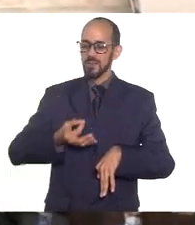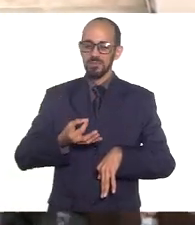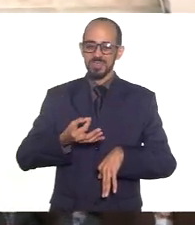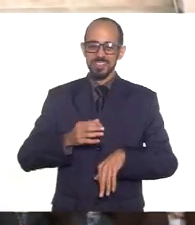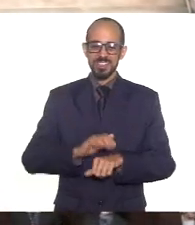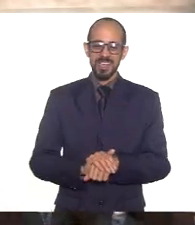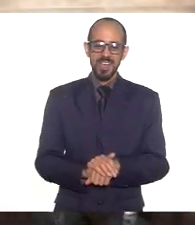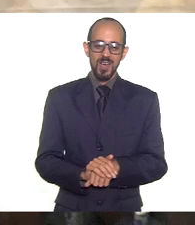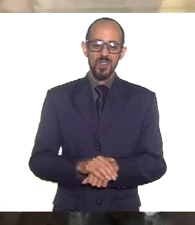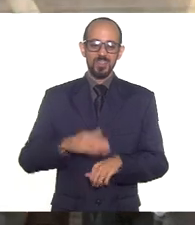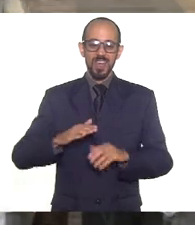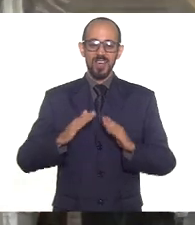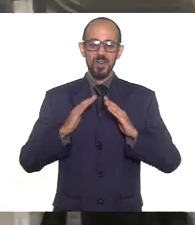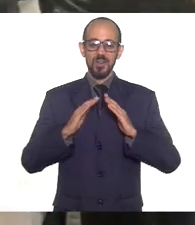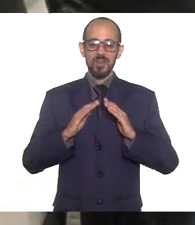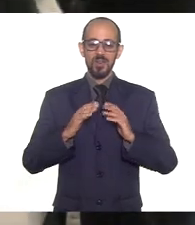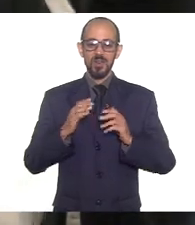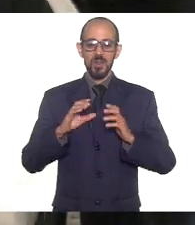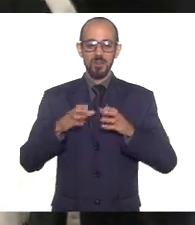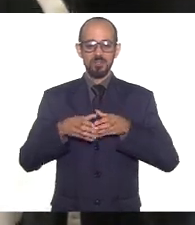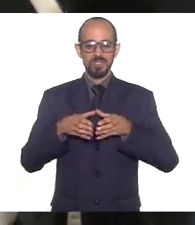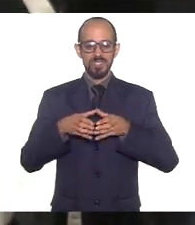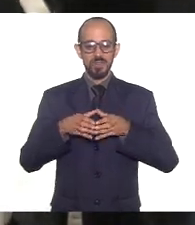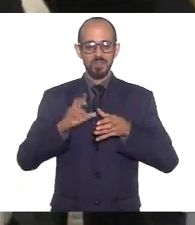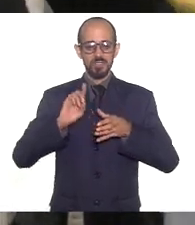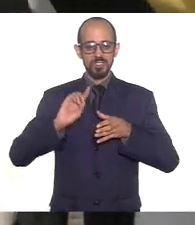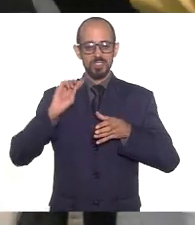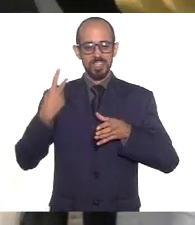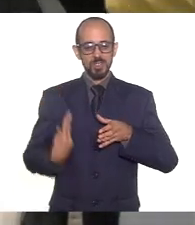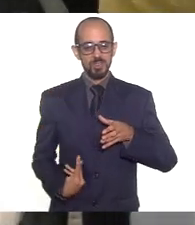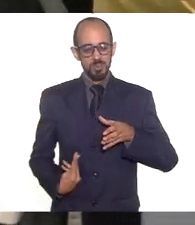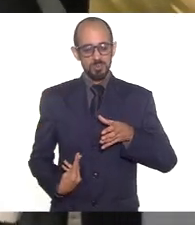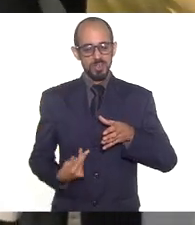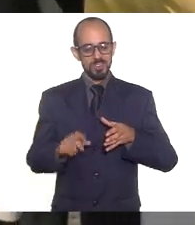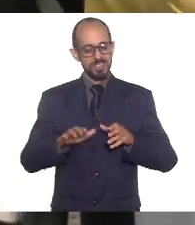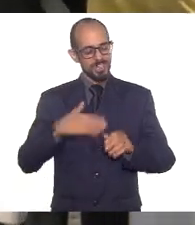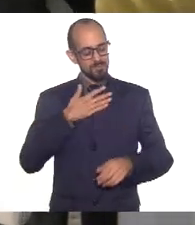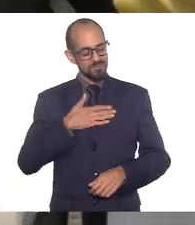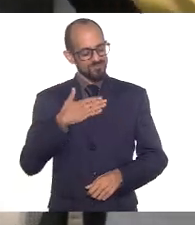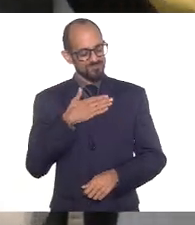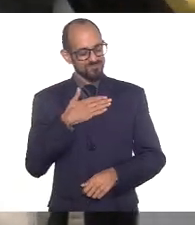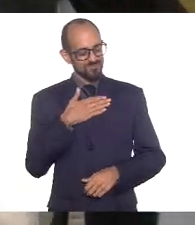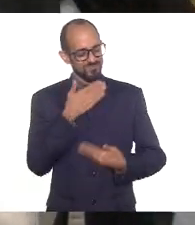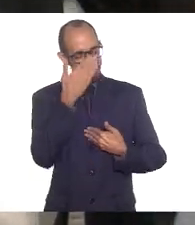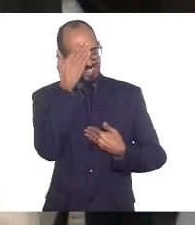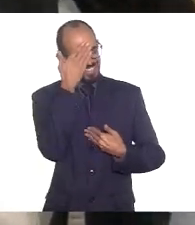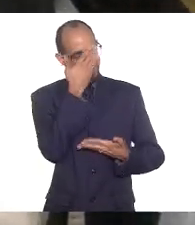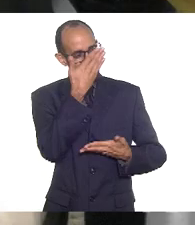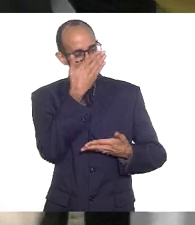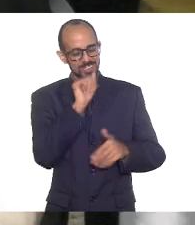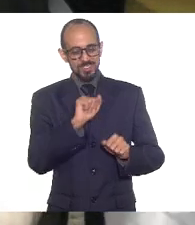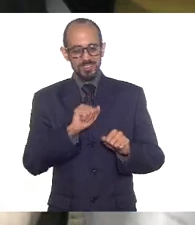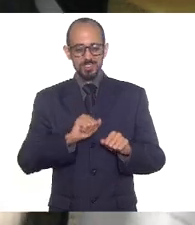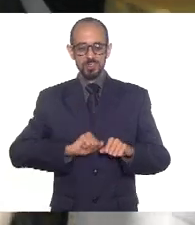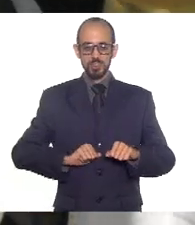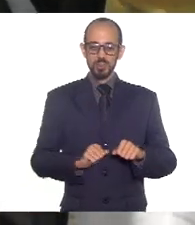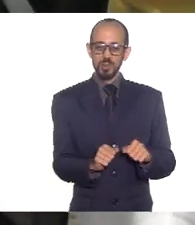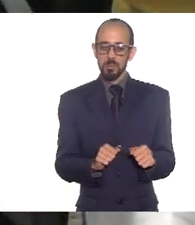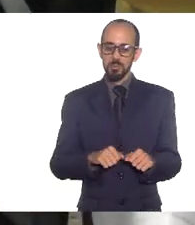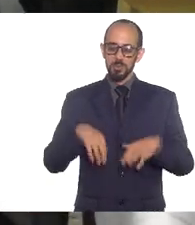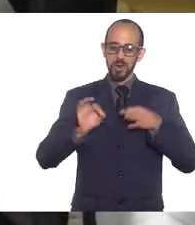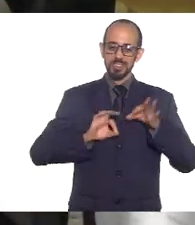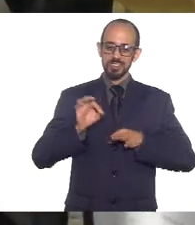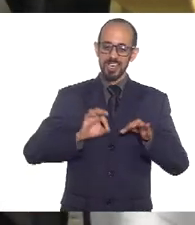Comissão de Direitos Humanos nesse lugar e é uma uma é muito gratificante da última parecendo o projeto Deputado waldeck